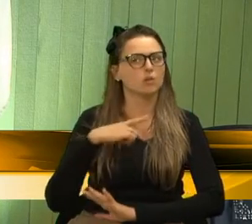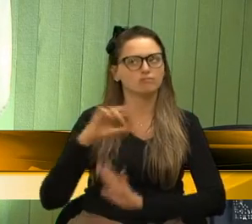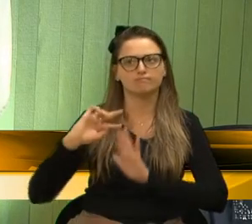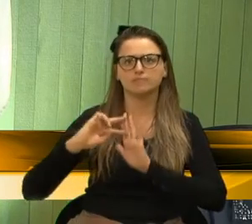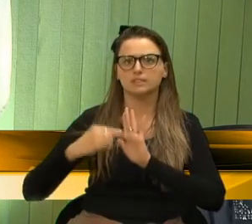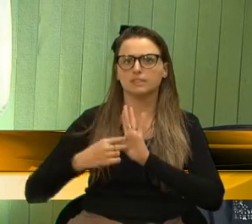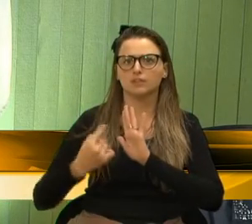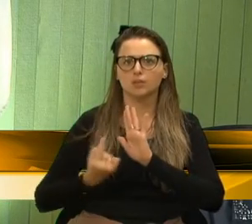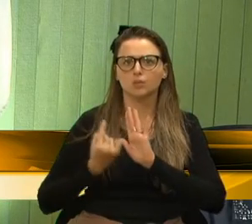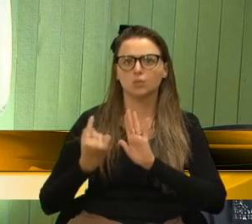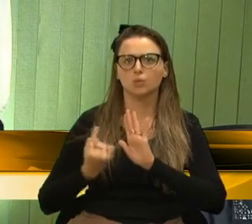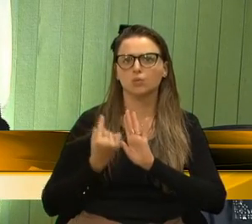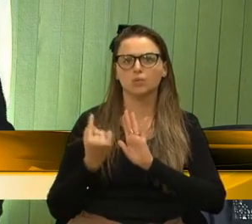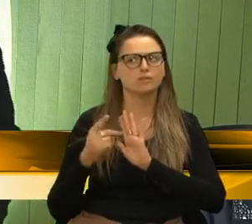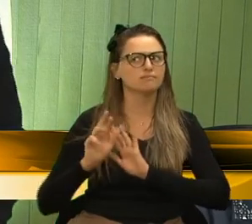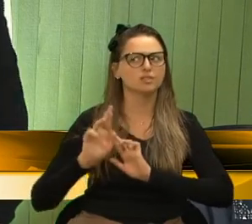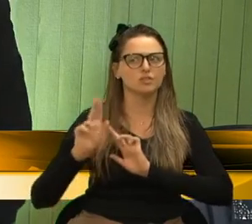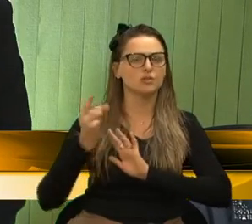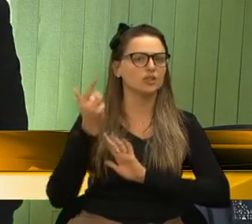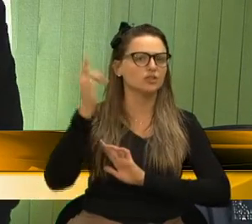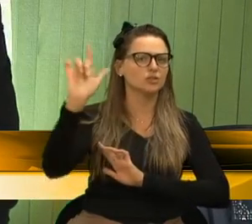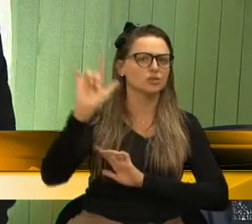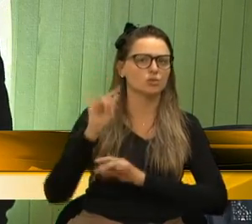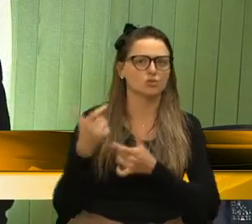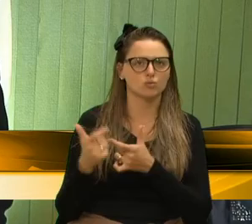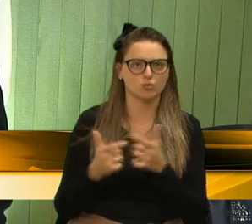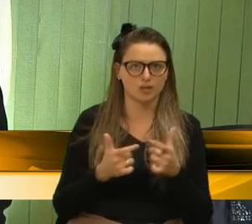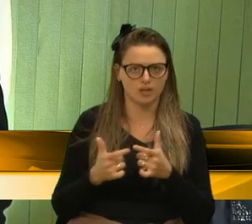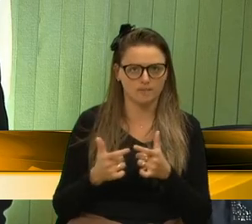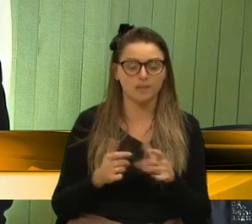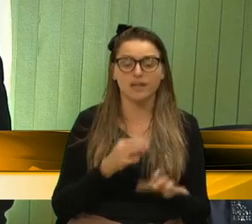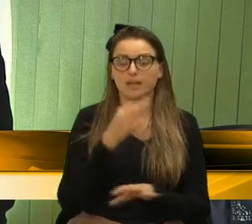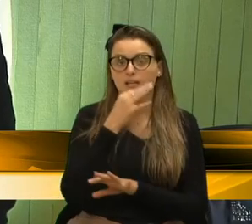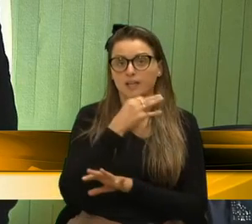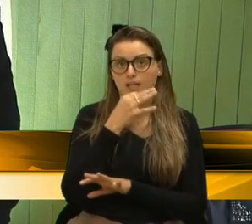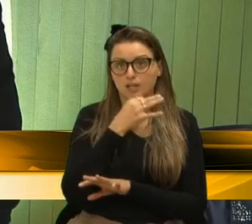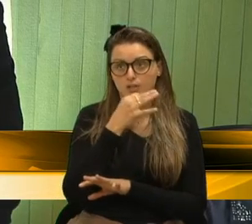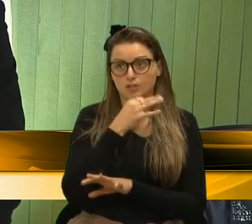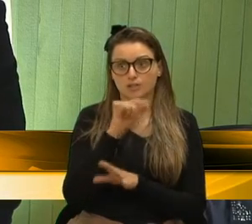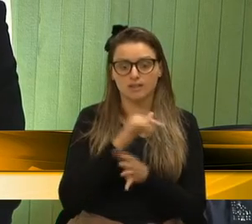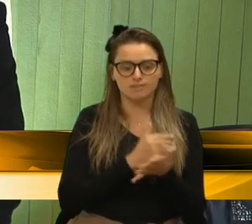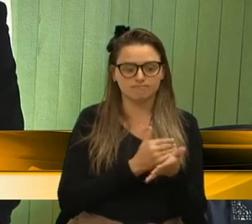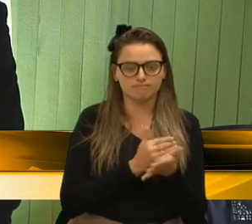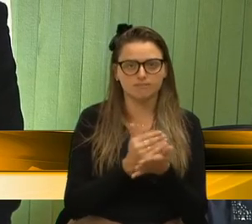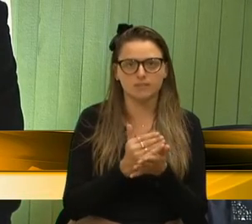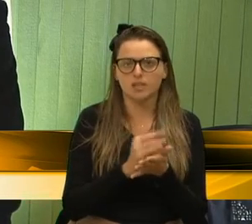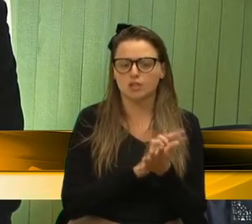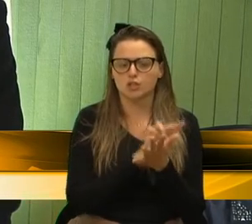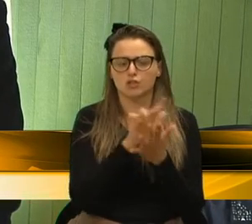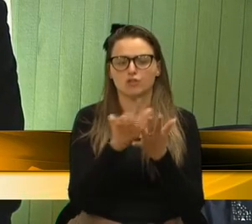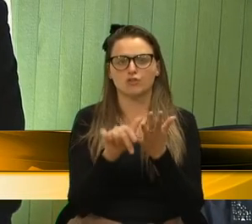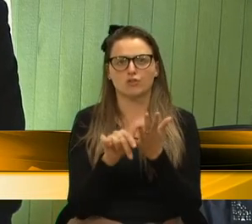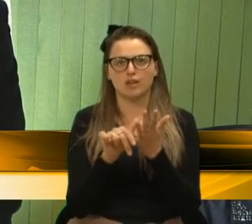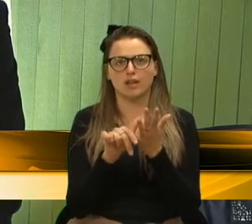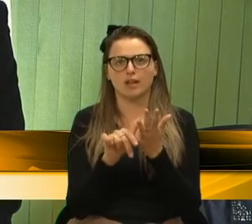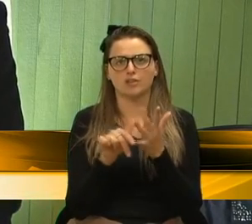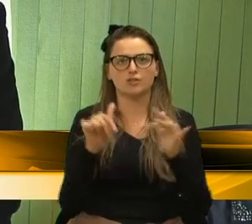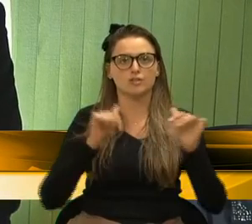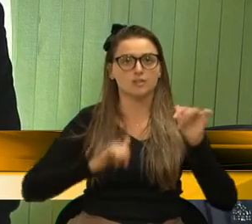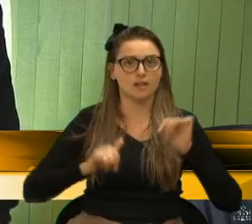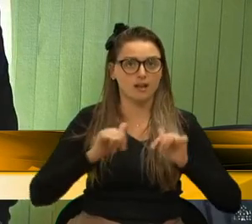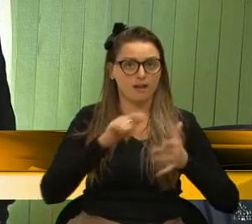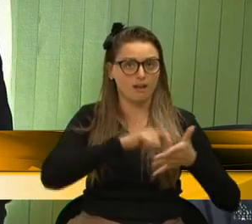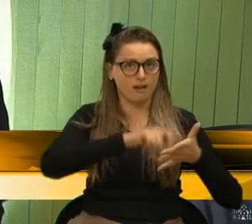diferente. E Caxias do Sul, ela é pródiga, né? Diversos artistas locais